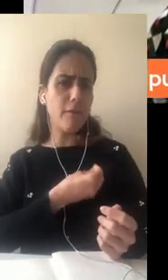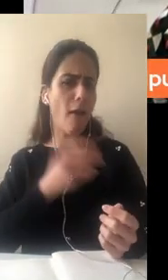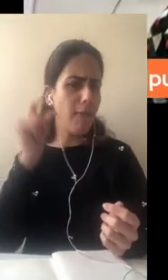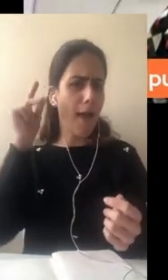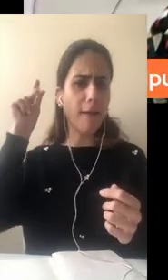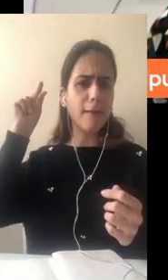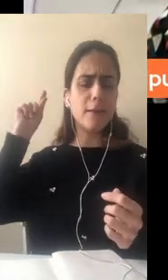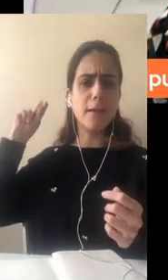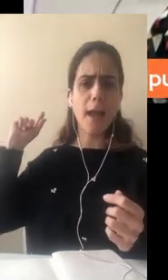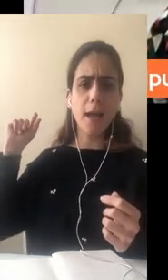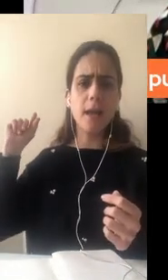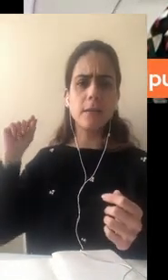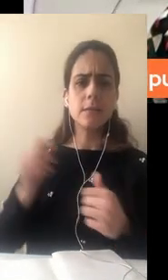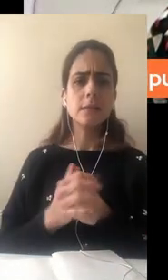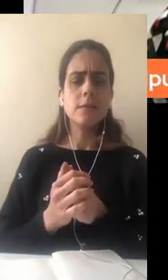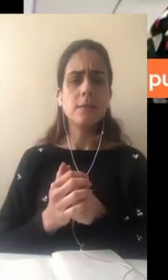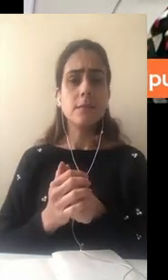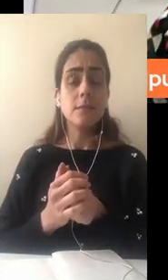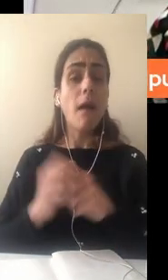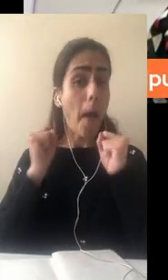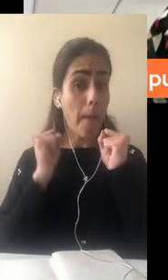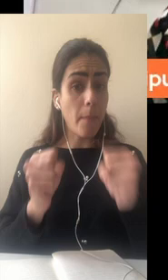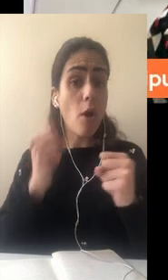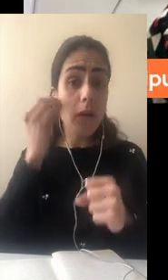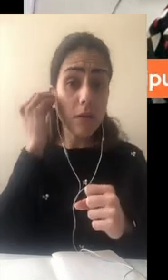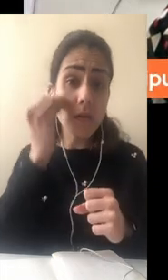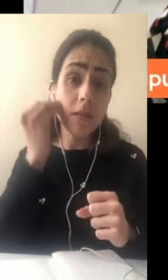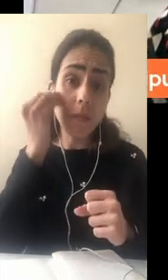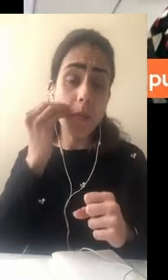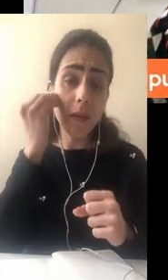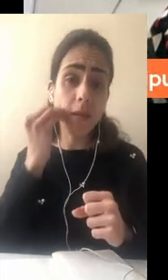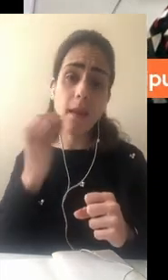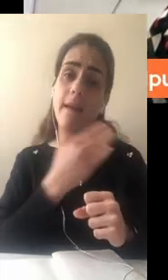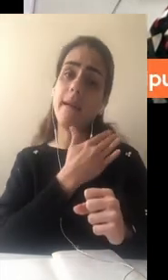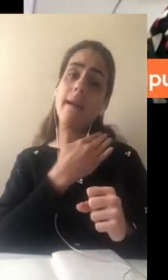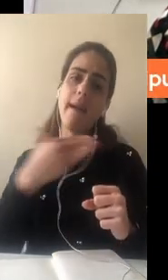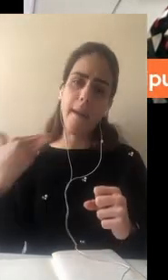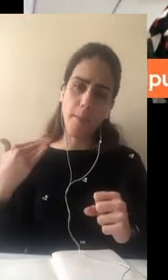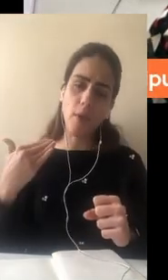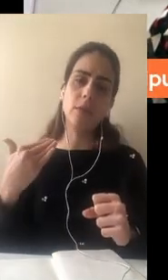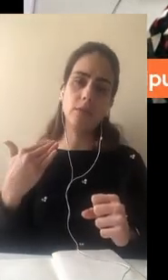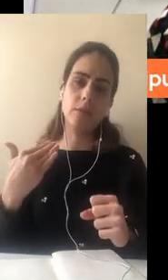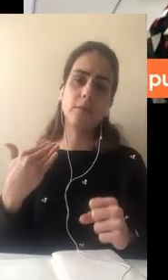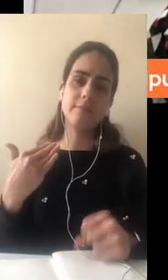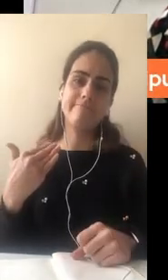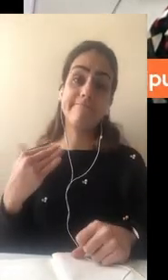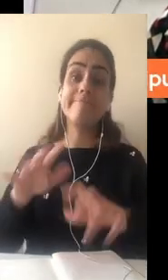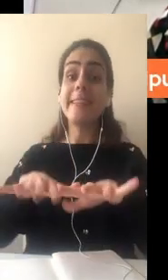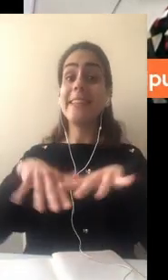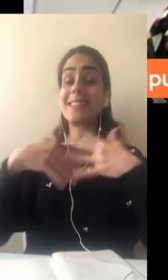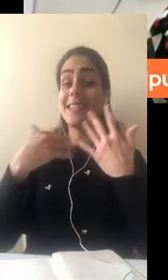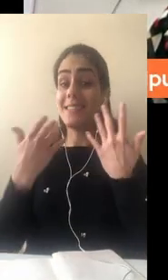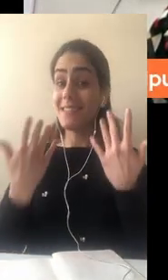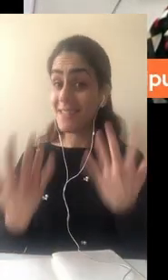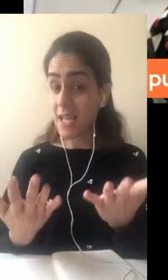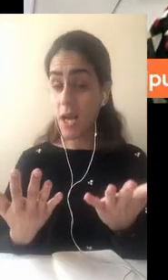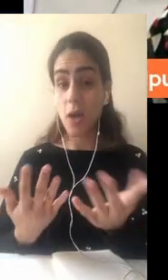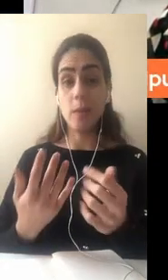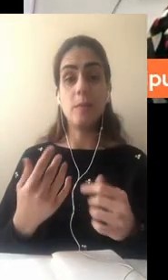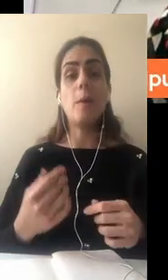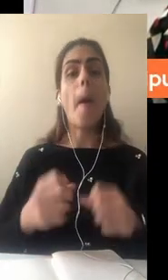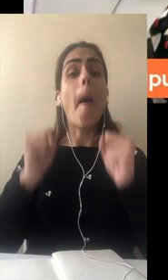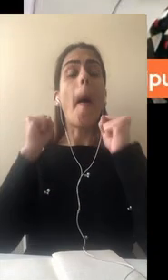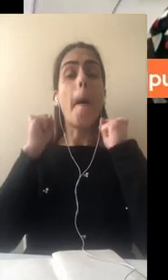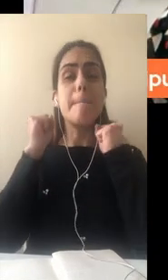dela experimentar ou ele experimentar a própria morte. Não é isso que nós desejamos. Então, eu posso